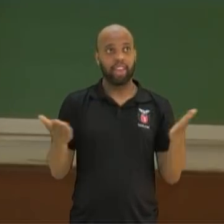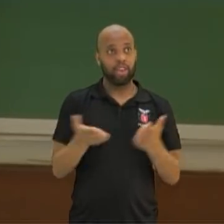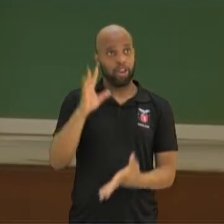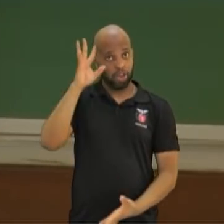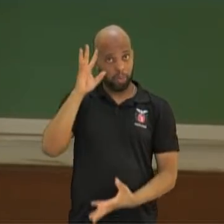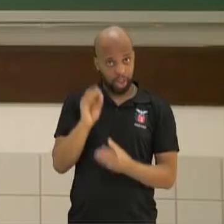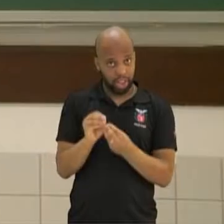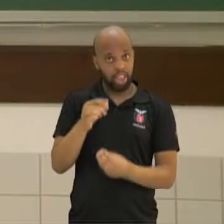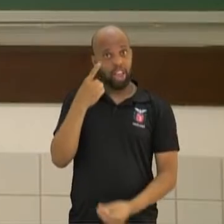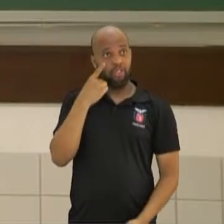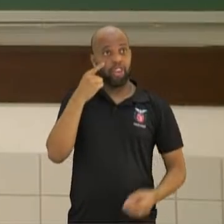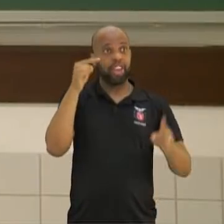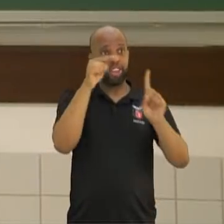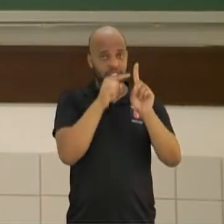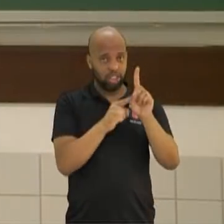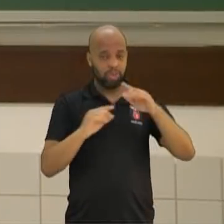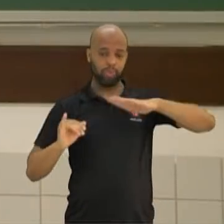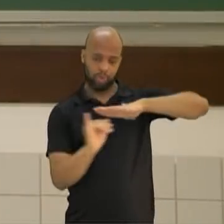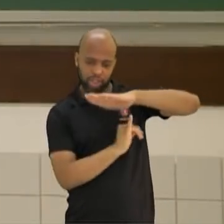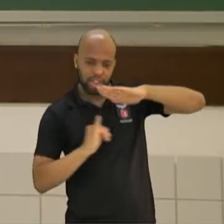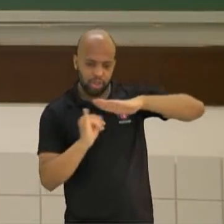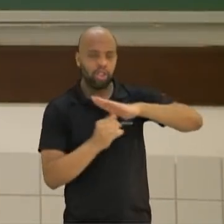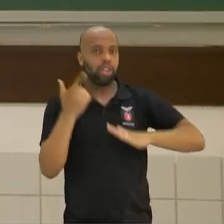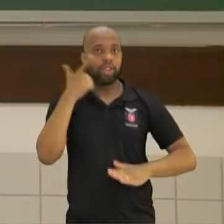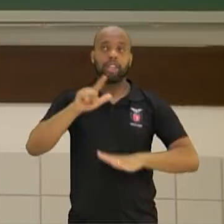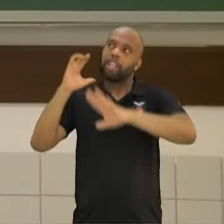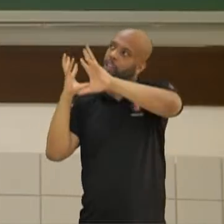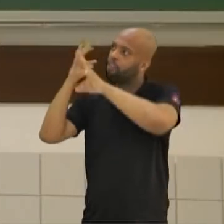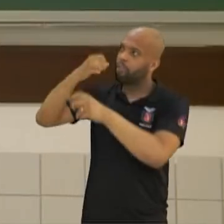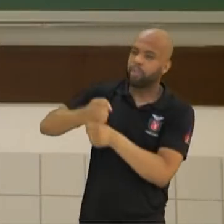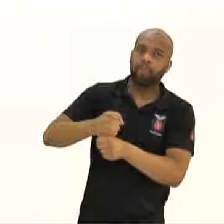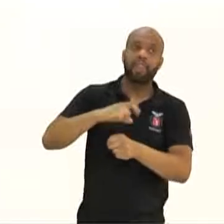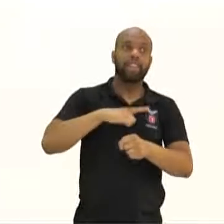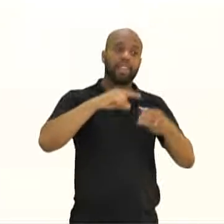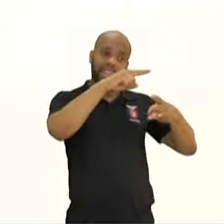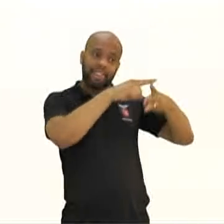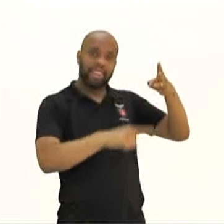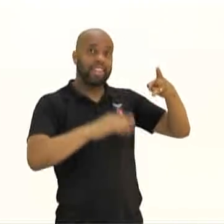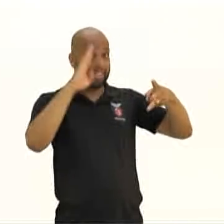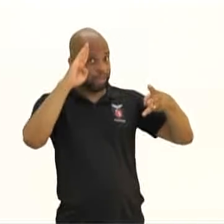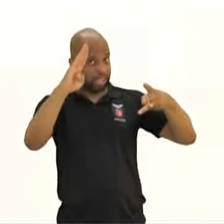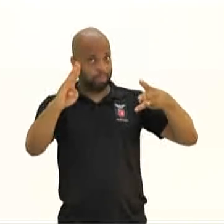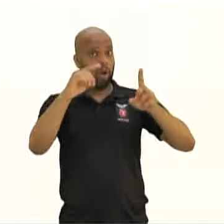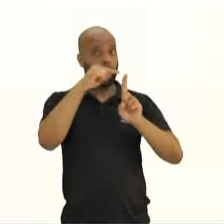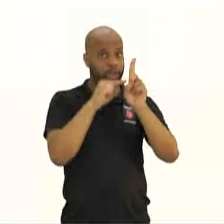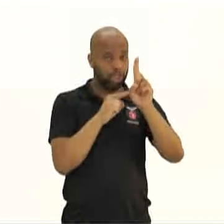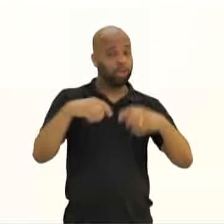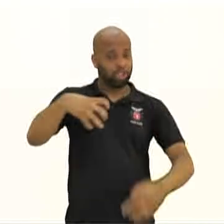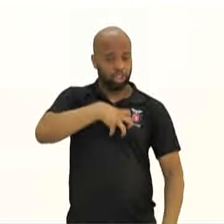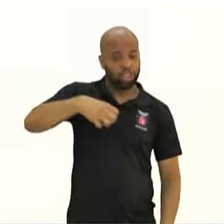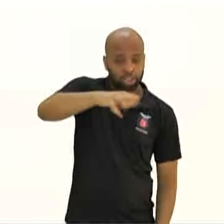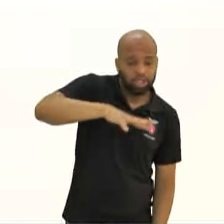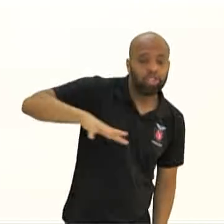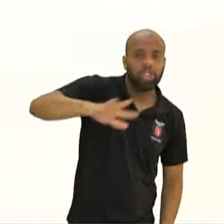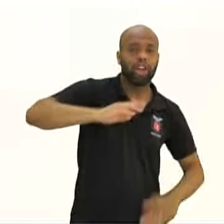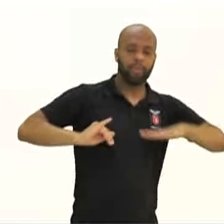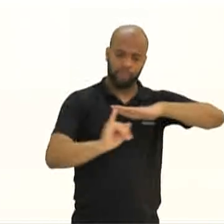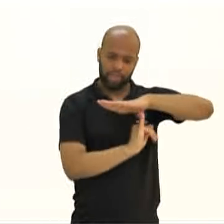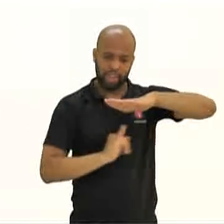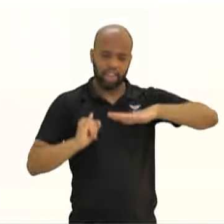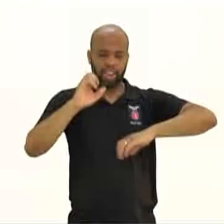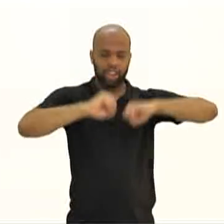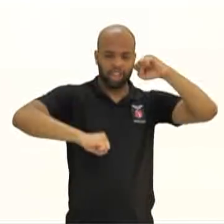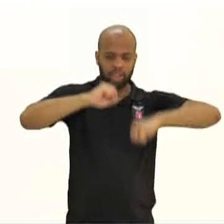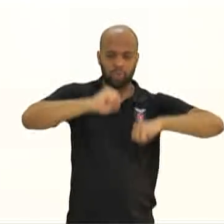vamos identificar os tipos de indústria para fazer uma revisão. Então, nós temos três principais tipos gerais de indústria dentro